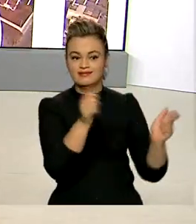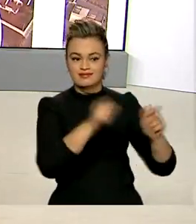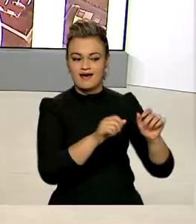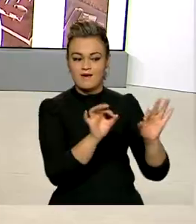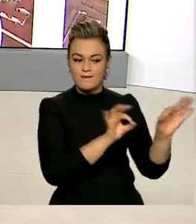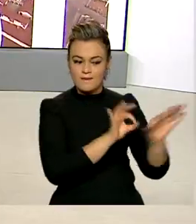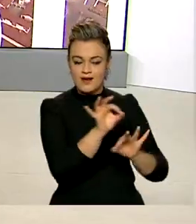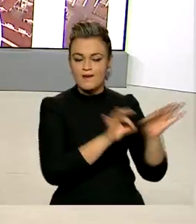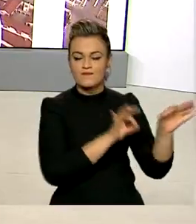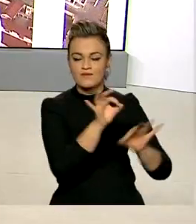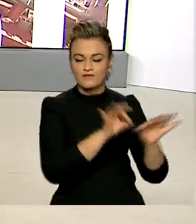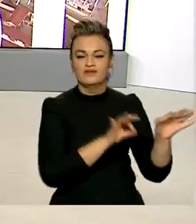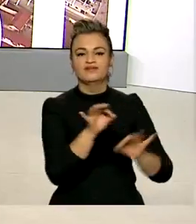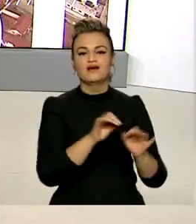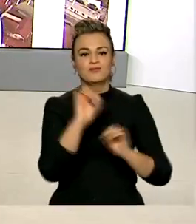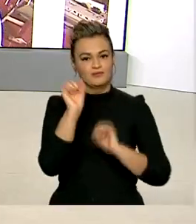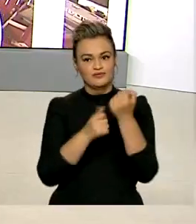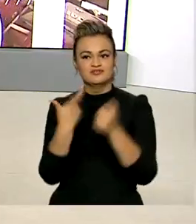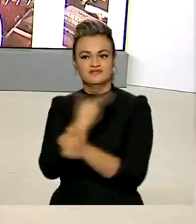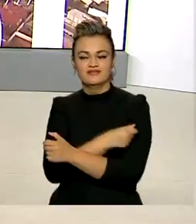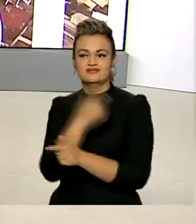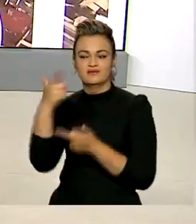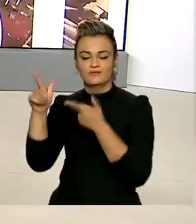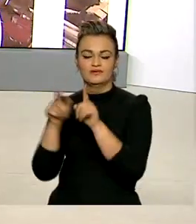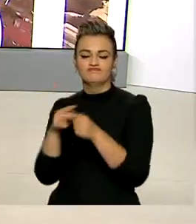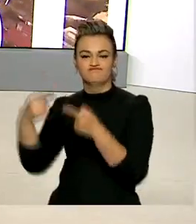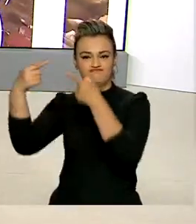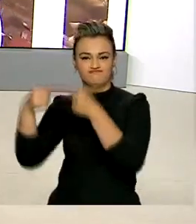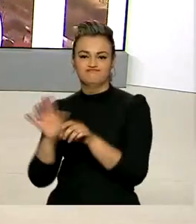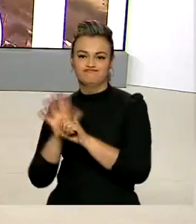toda a estrutura dos parques industriais brasileiros no enfrentamento à pandemia